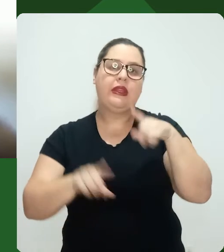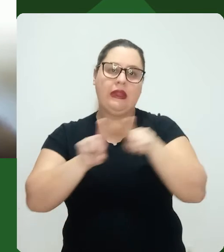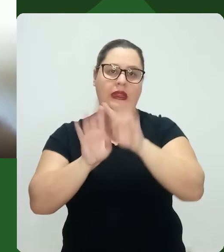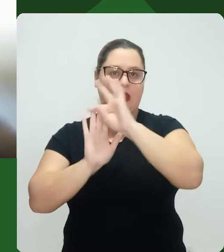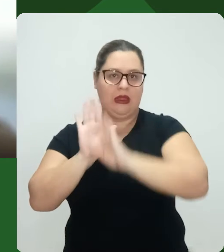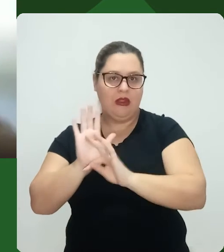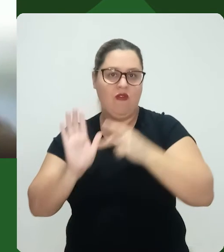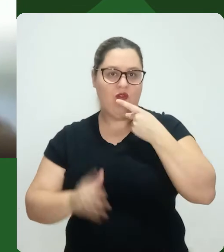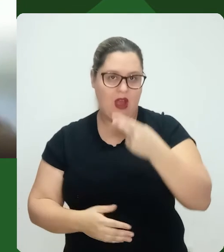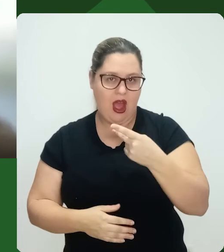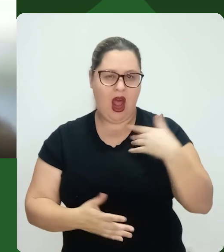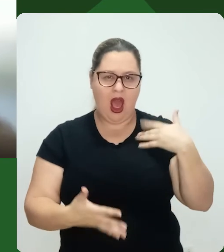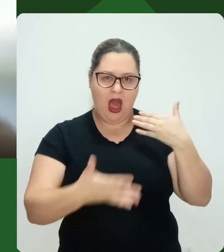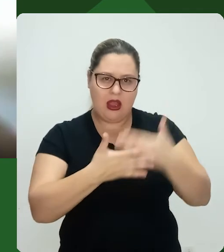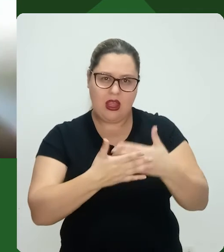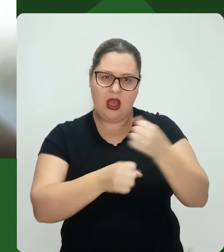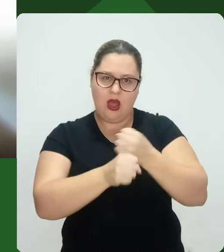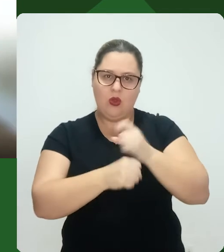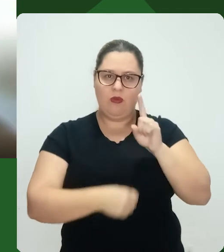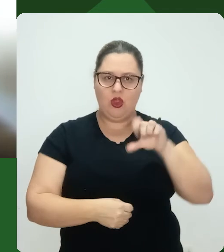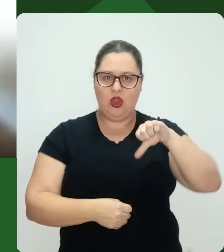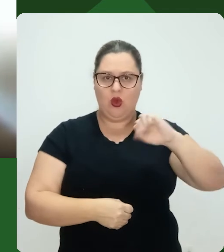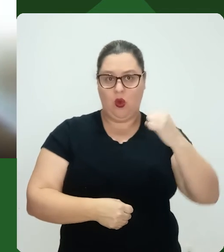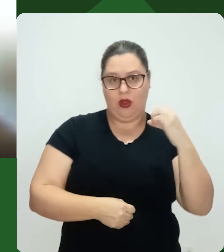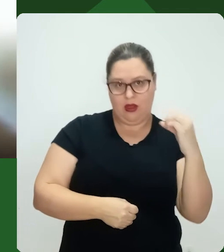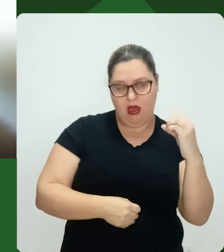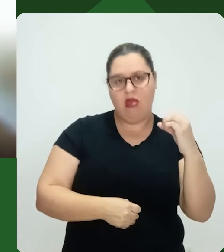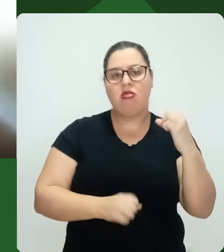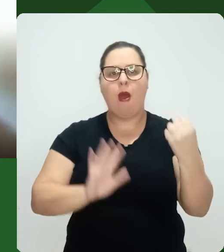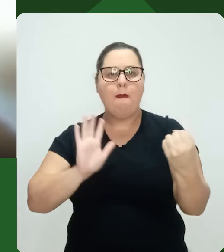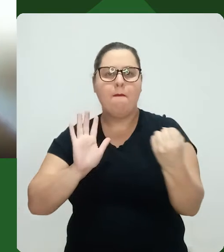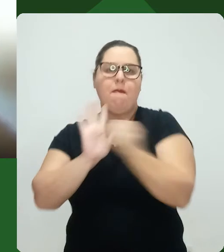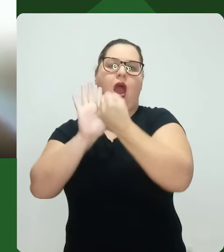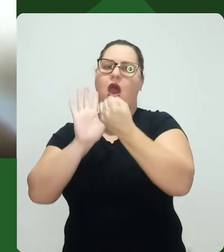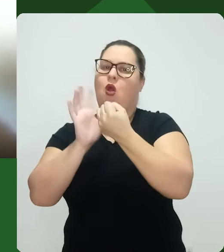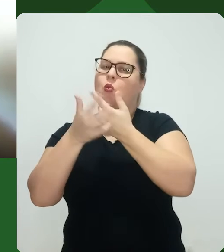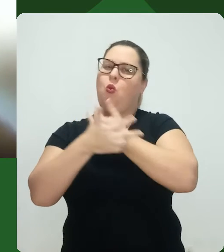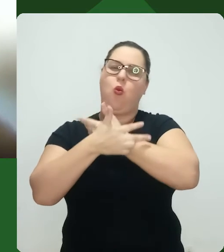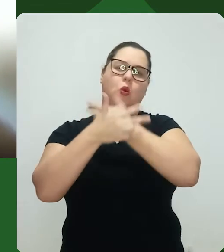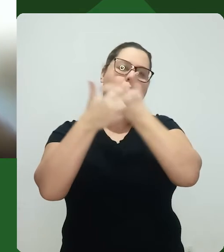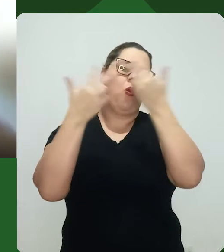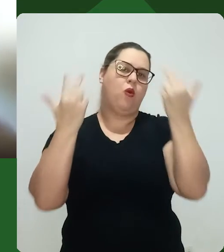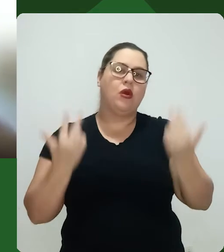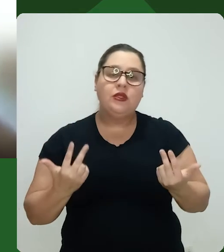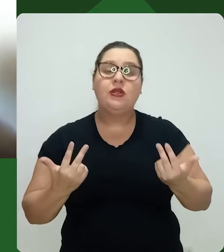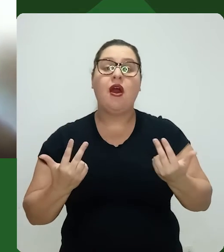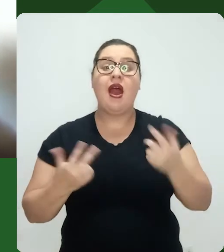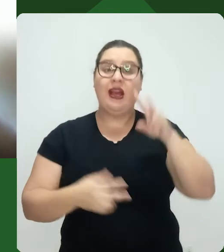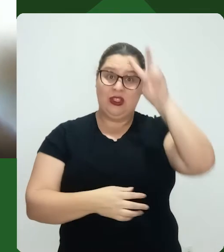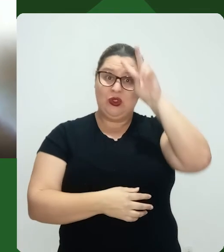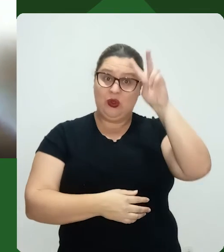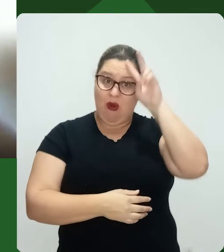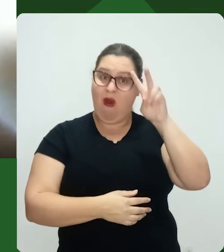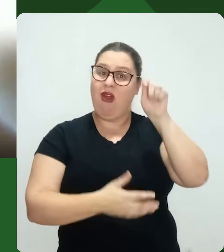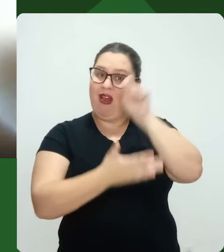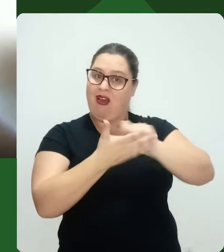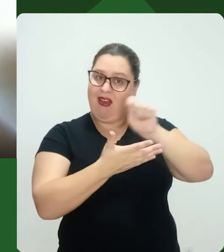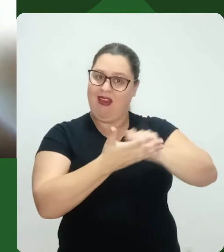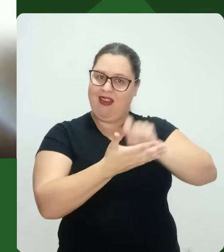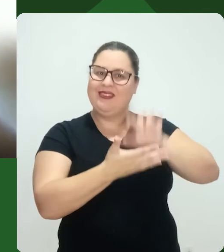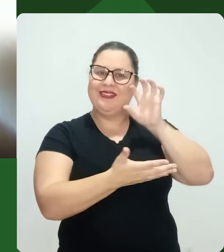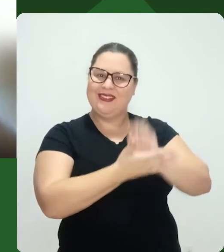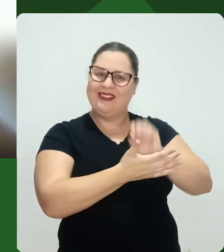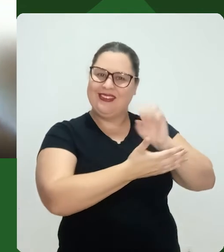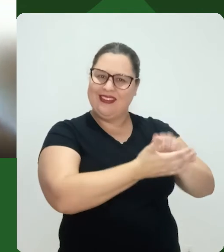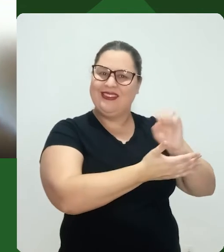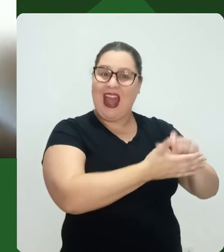Uma coisa importante que o nosso texto está dizendo é que até os anos 1980, que aliás são um marco para muita coisa, a